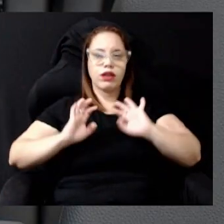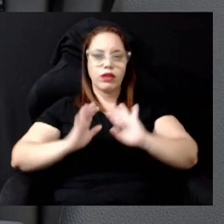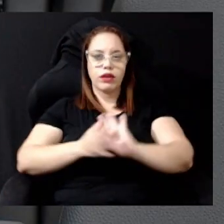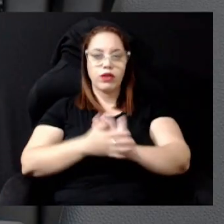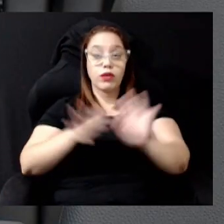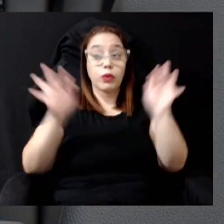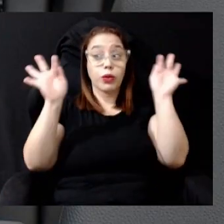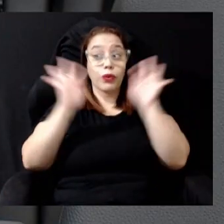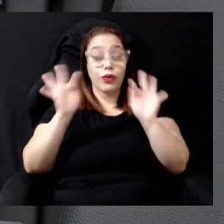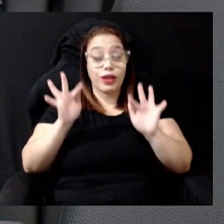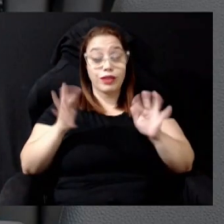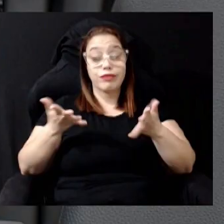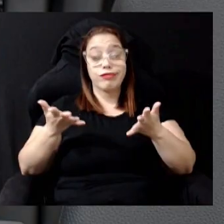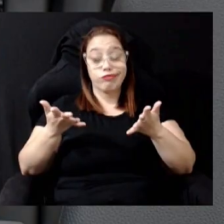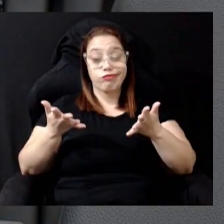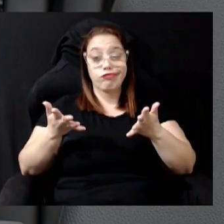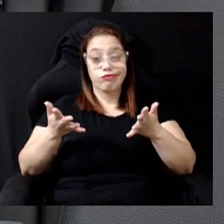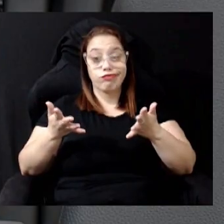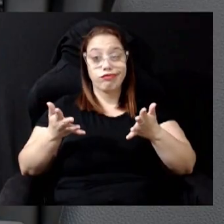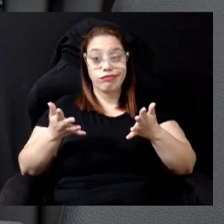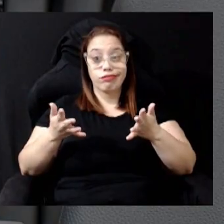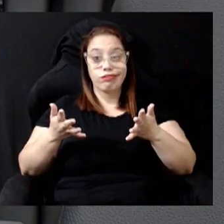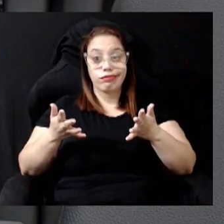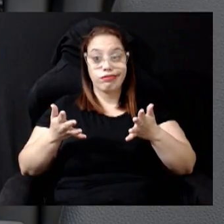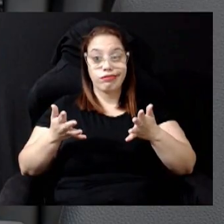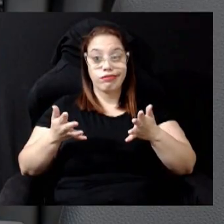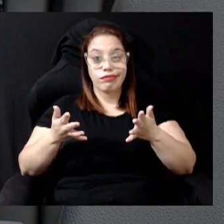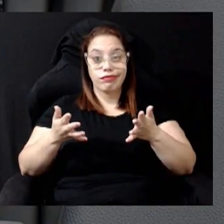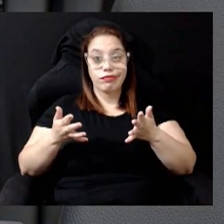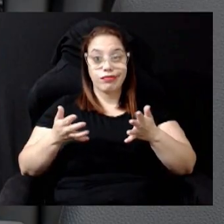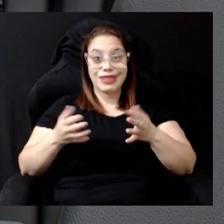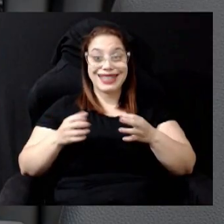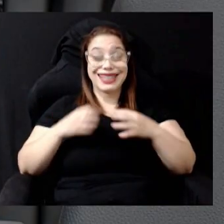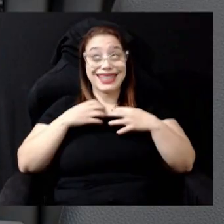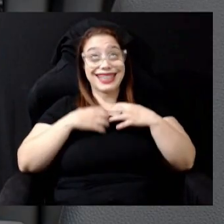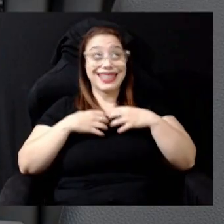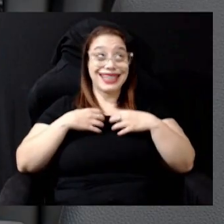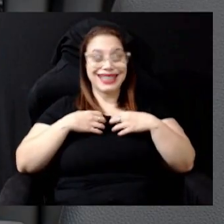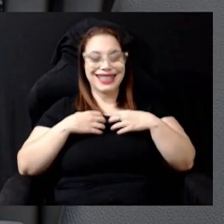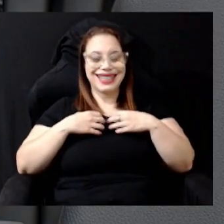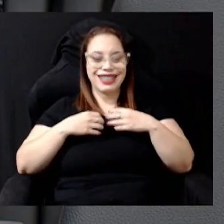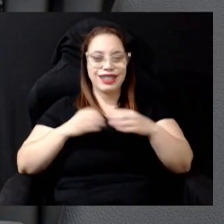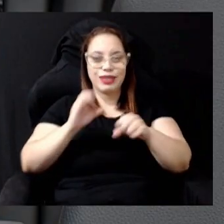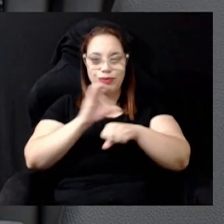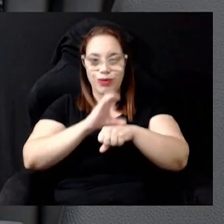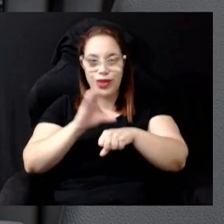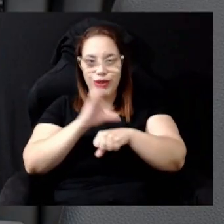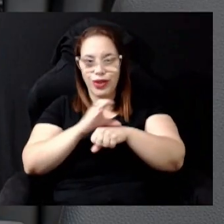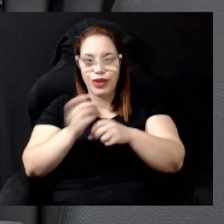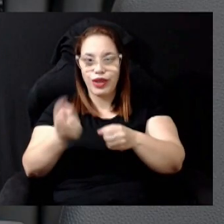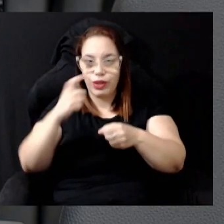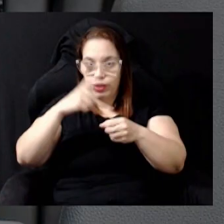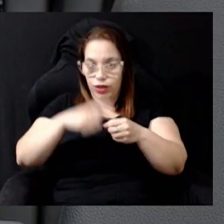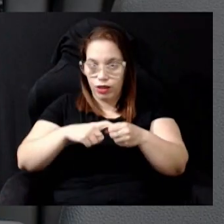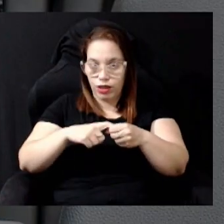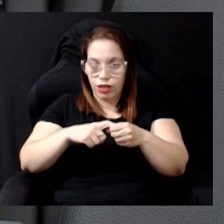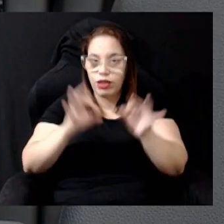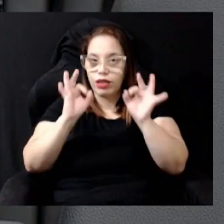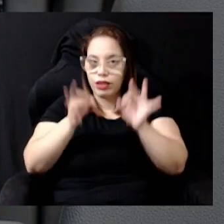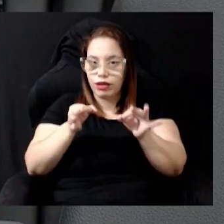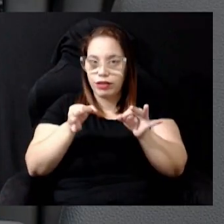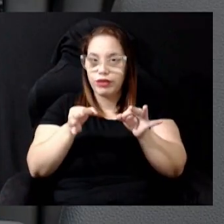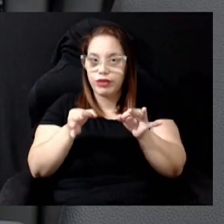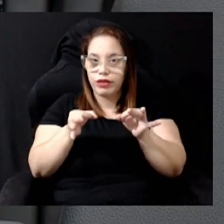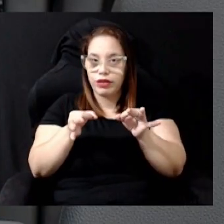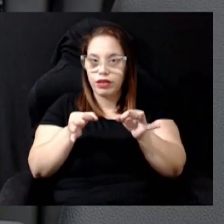a comunidade estava assim, ansiosa para participar do curso. Eu quero voltar lá. Certamente eles estão atendendo